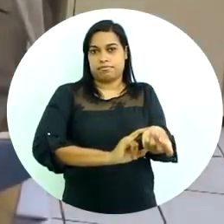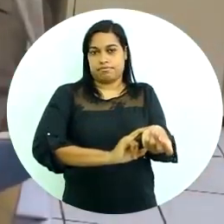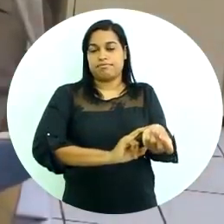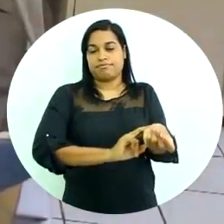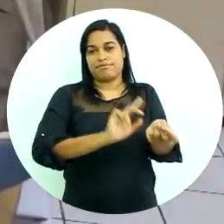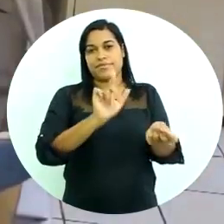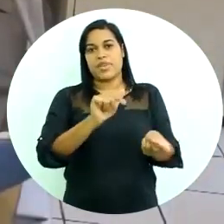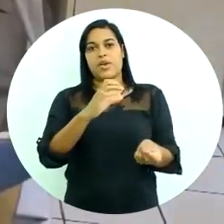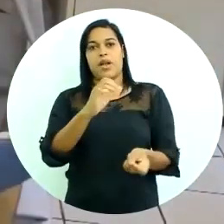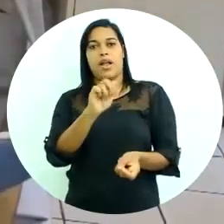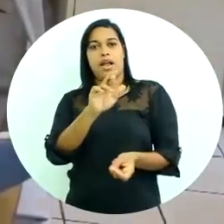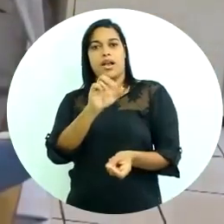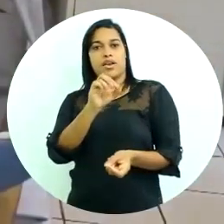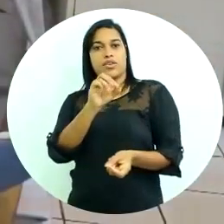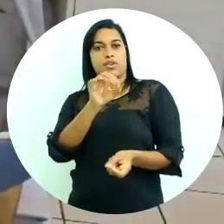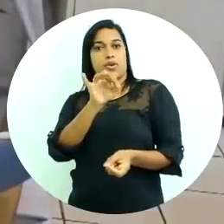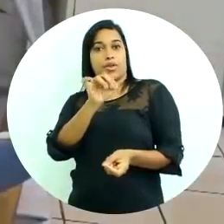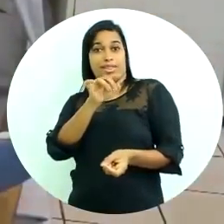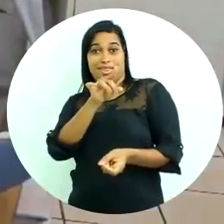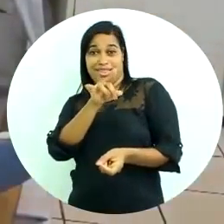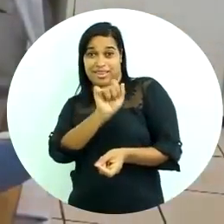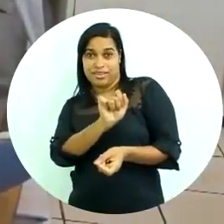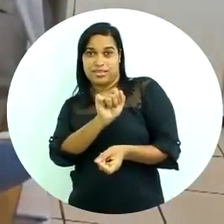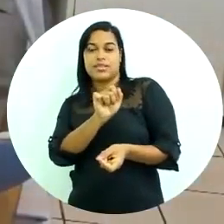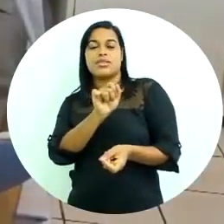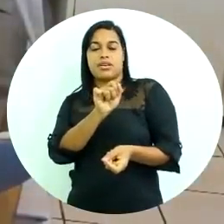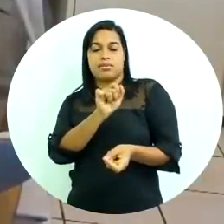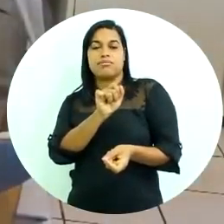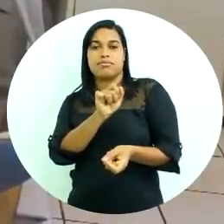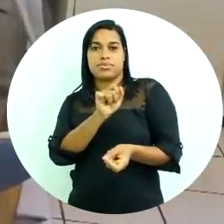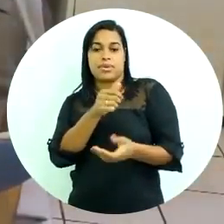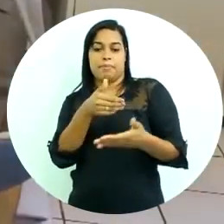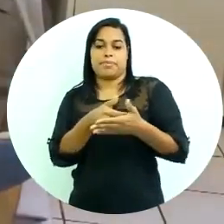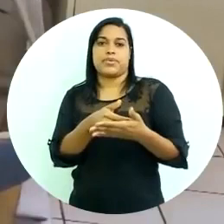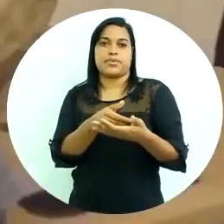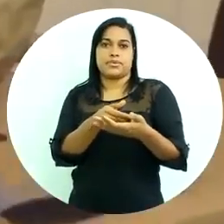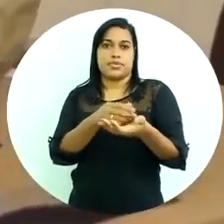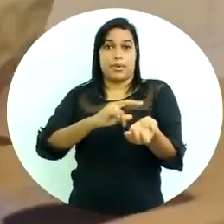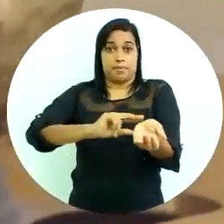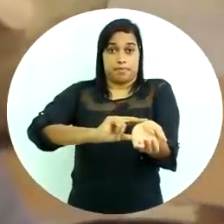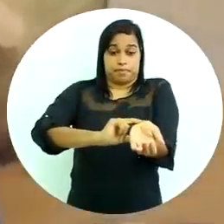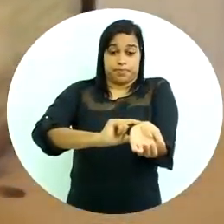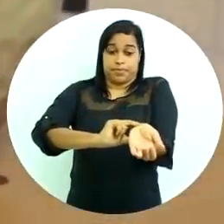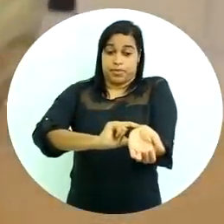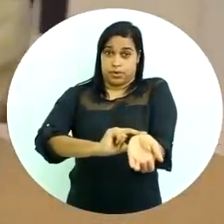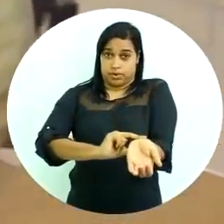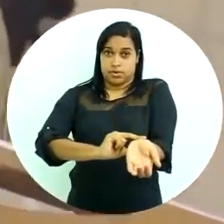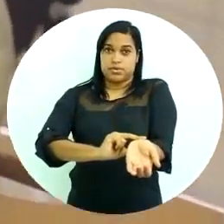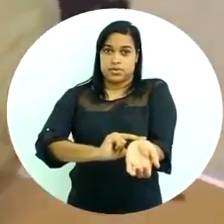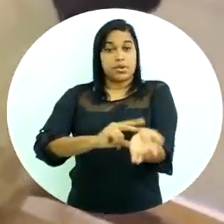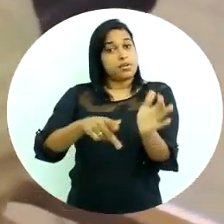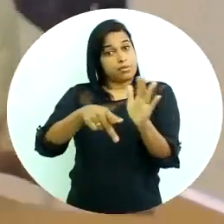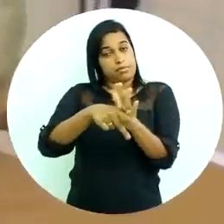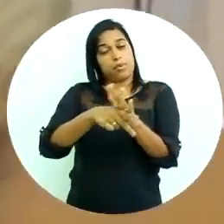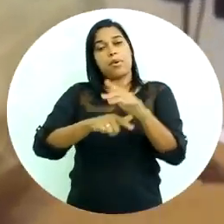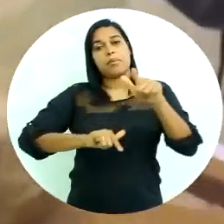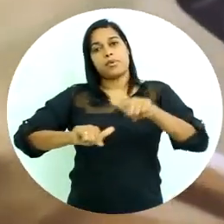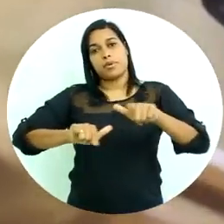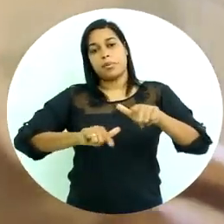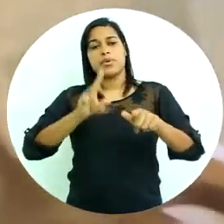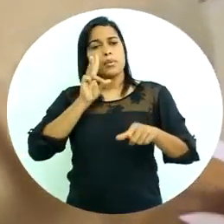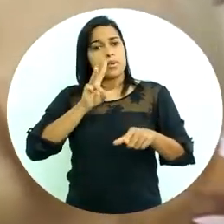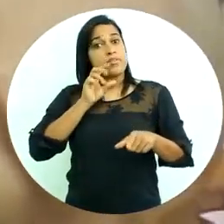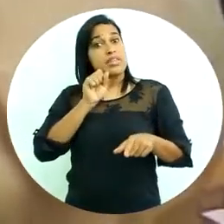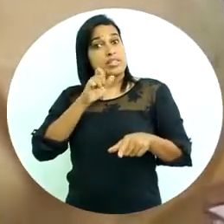a carótida, essa que fica lateral aqui, a região cervical. Então, a gente vai posicionar no trabalhador, para ver se